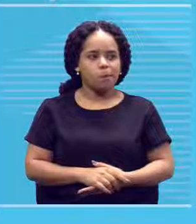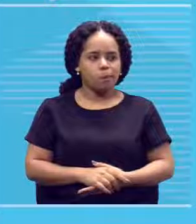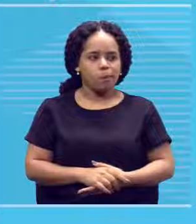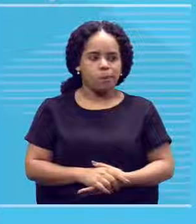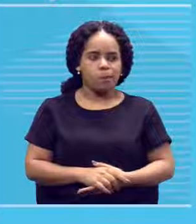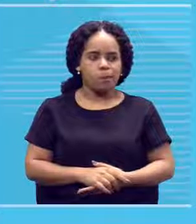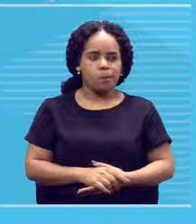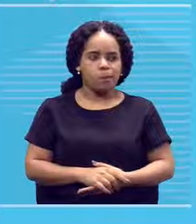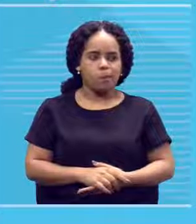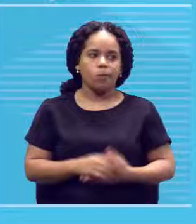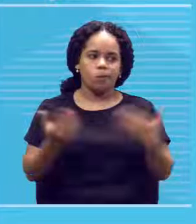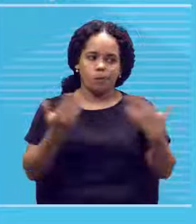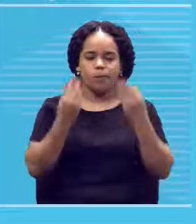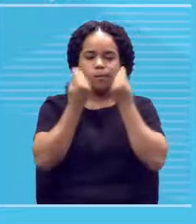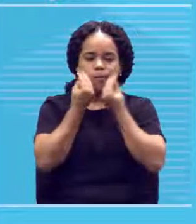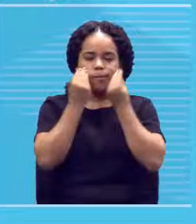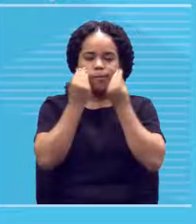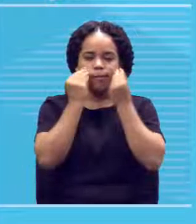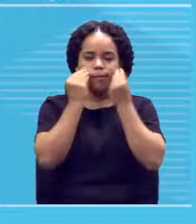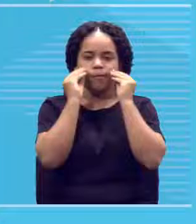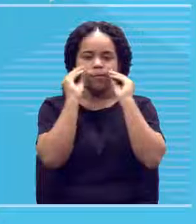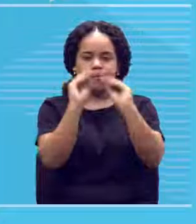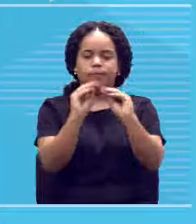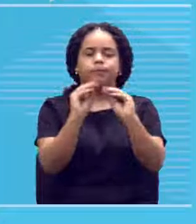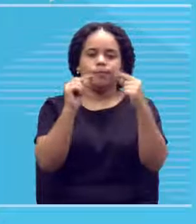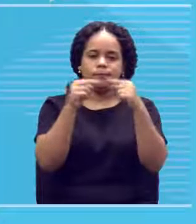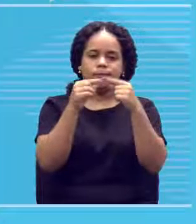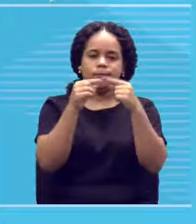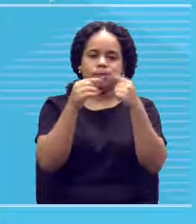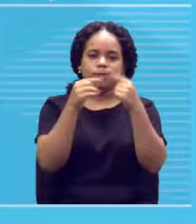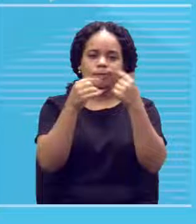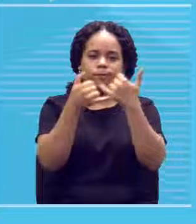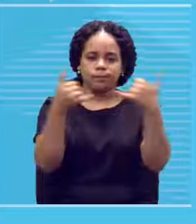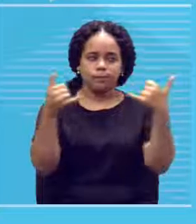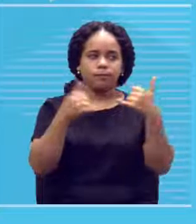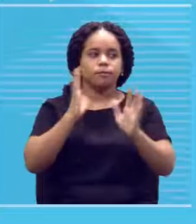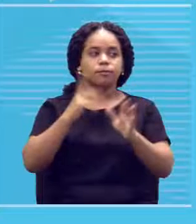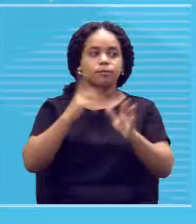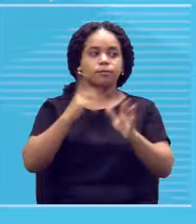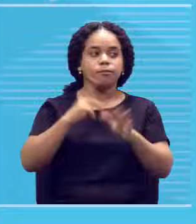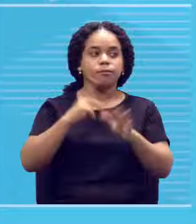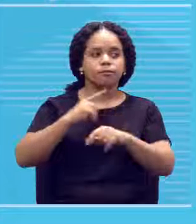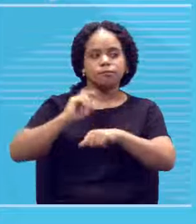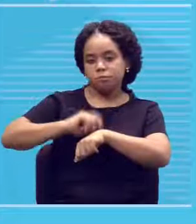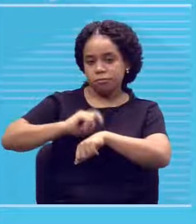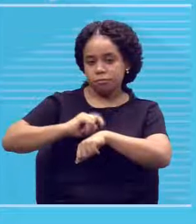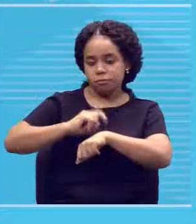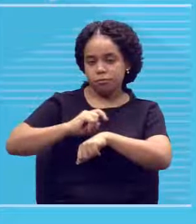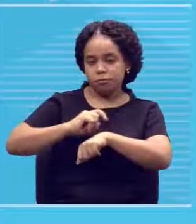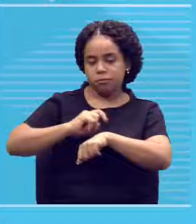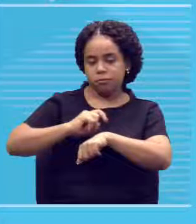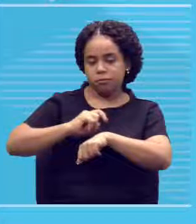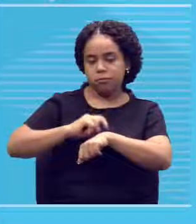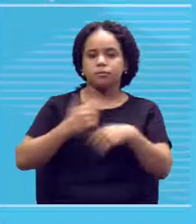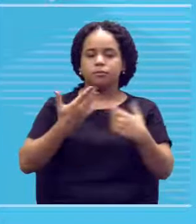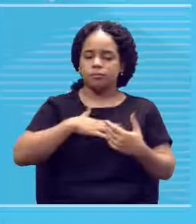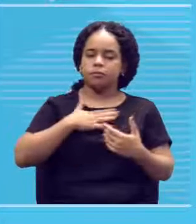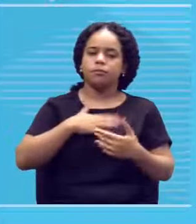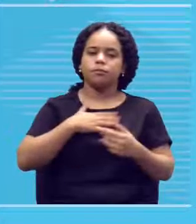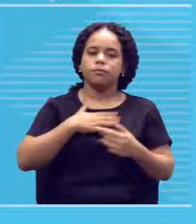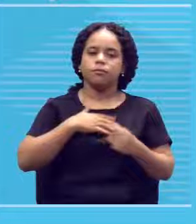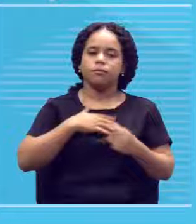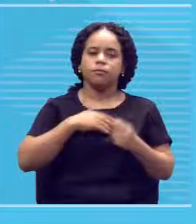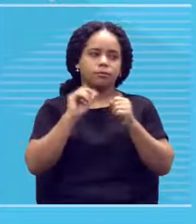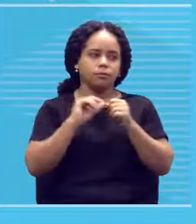aí nós vamos completar e não é como é que já deu um tempinho eu vou dar Vamos fazer aqui na maciota